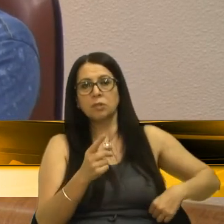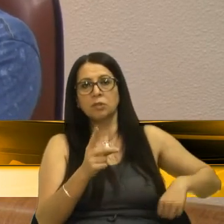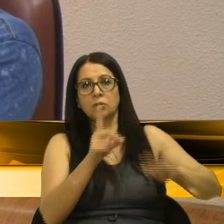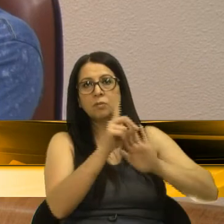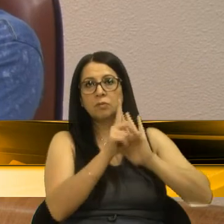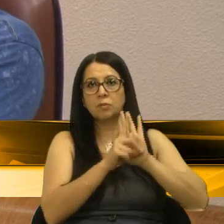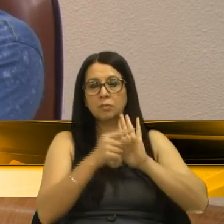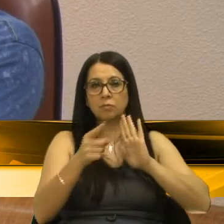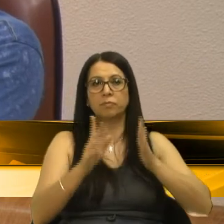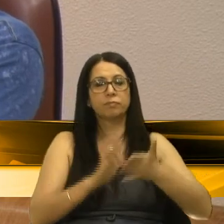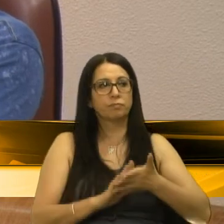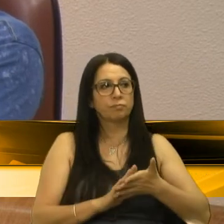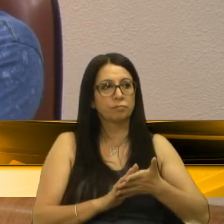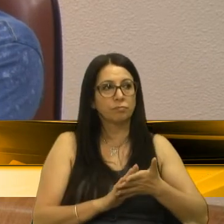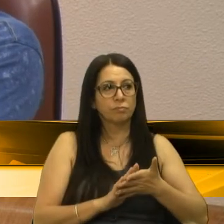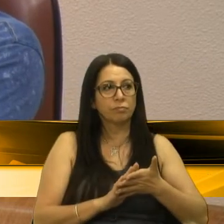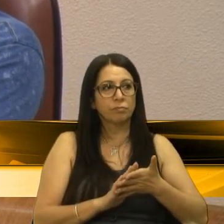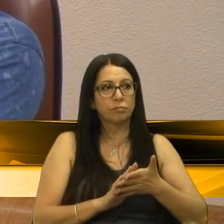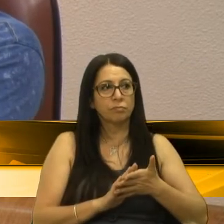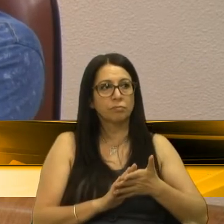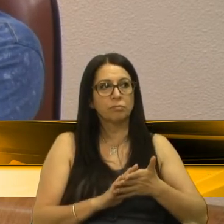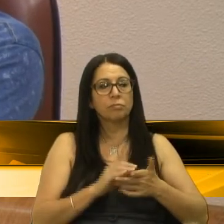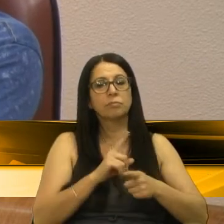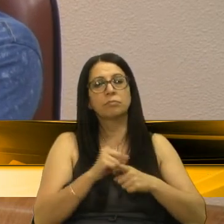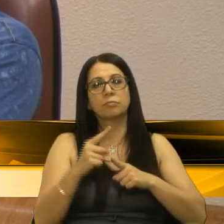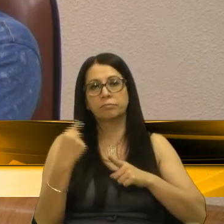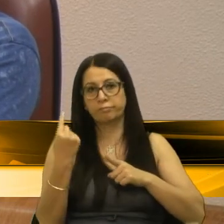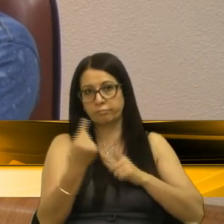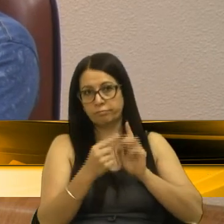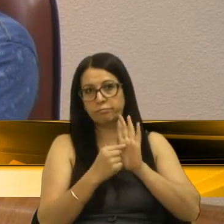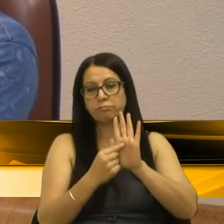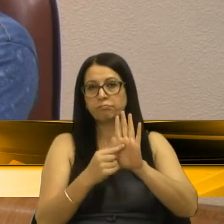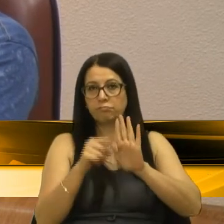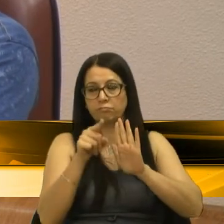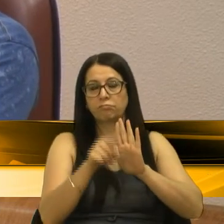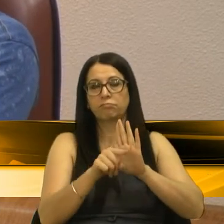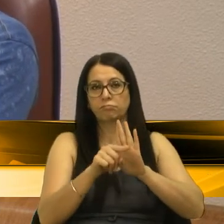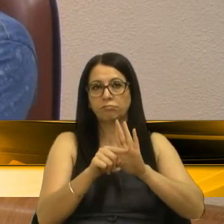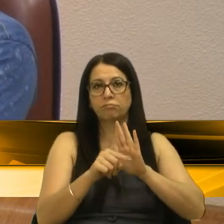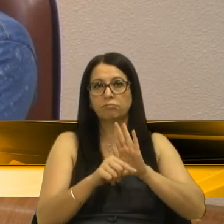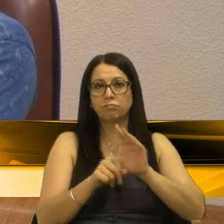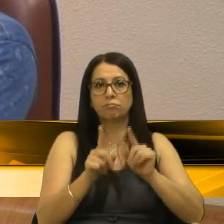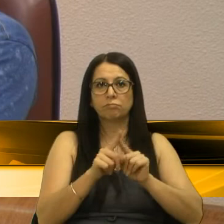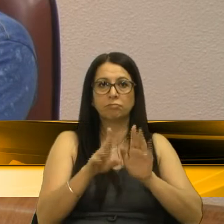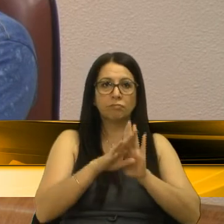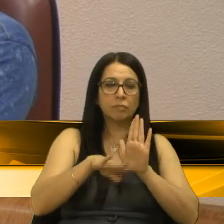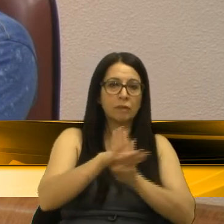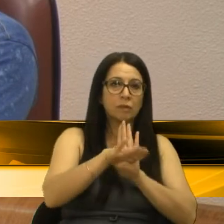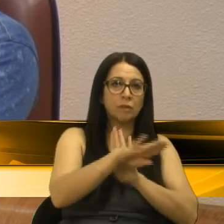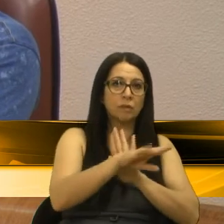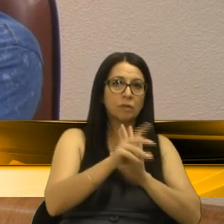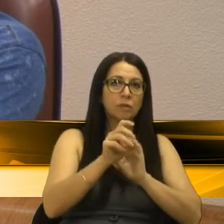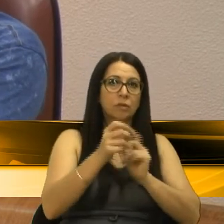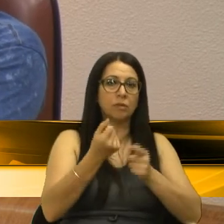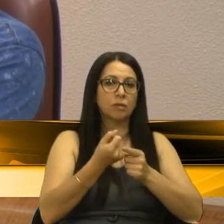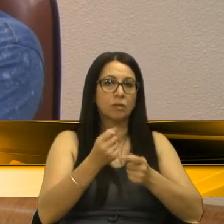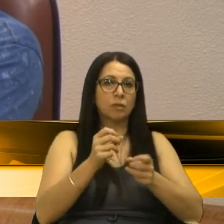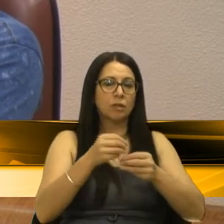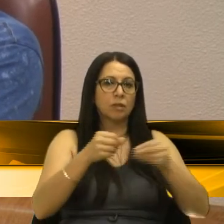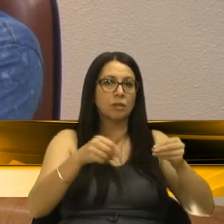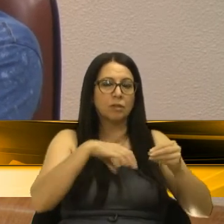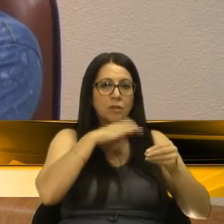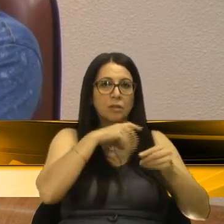Quinto, existência de instalação sanitária para atividade estacionamento, seção 6ª da atividade estacionamento de veículos em terreno vago.